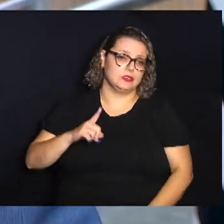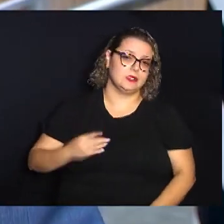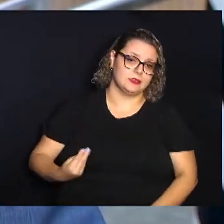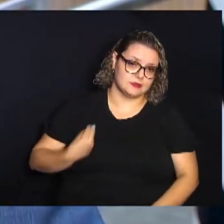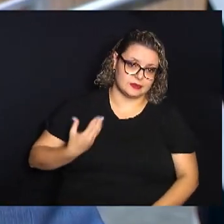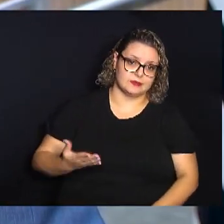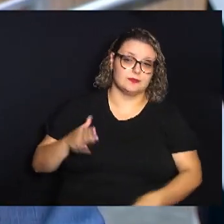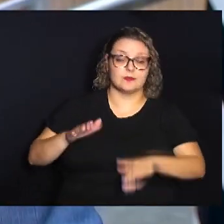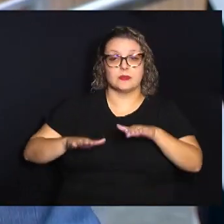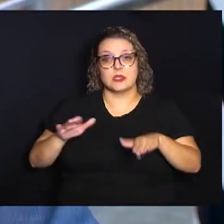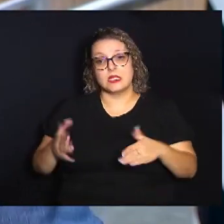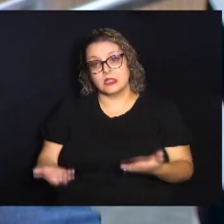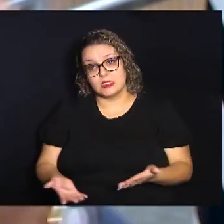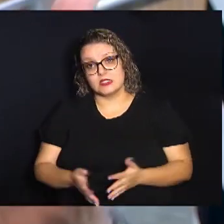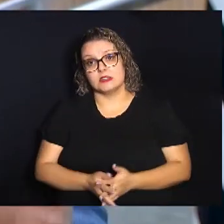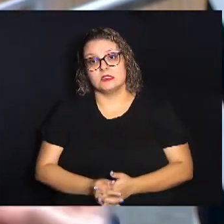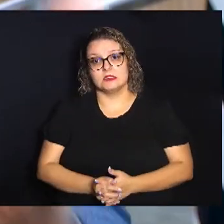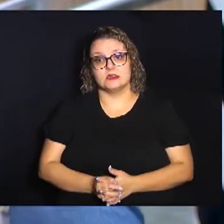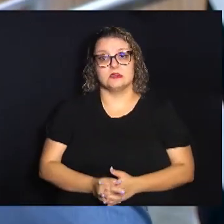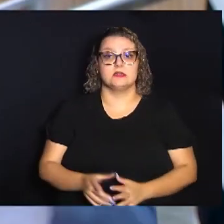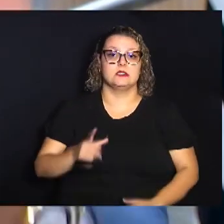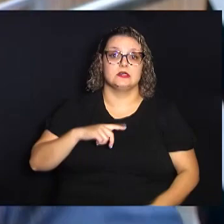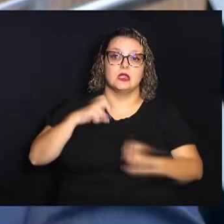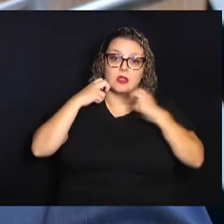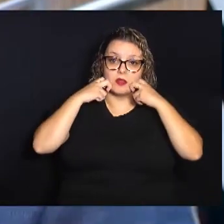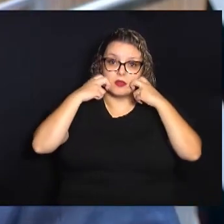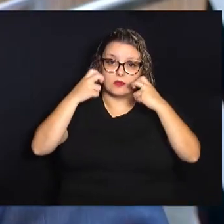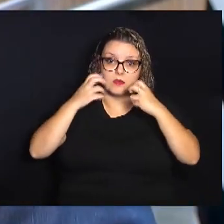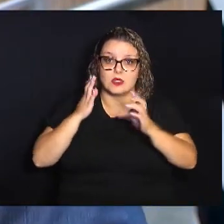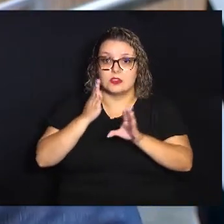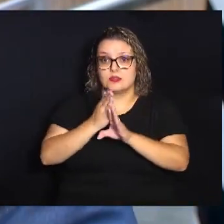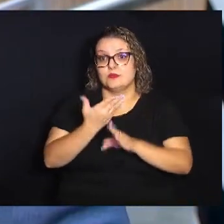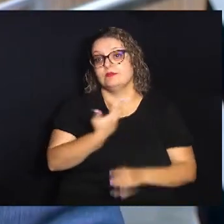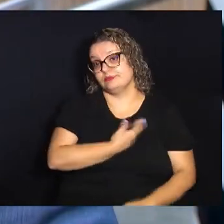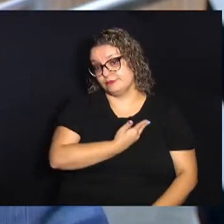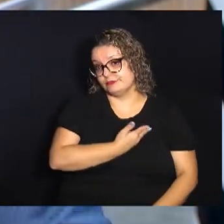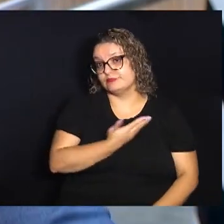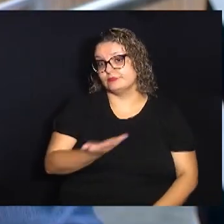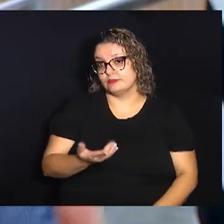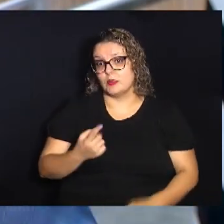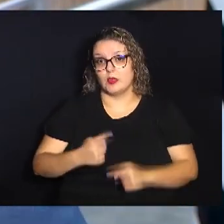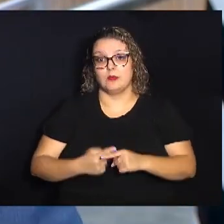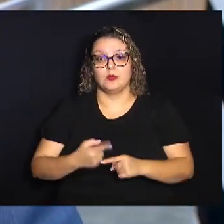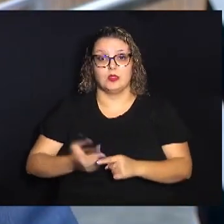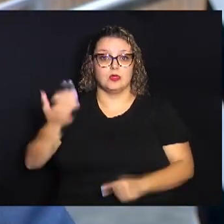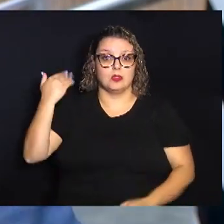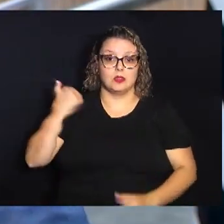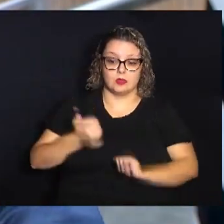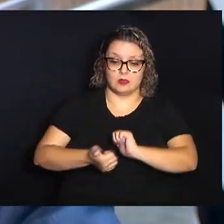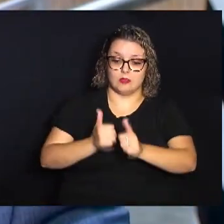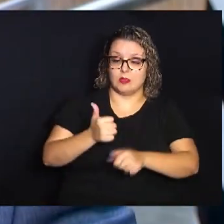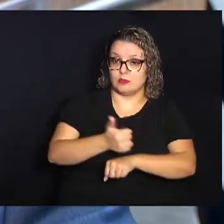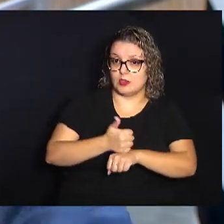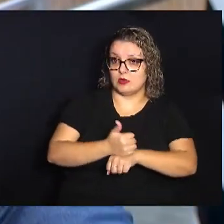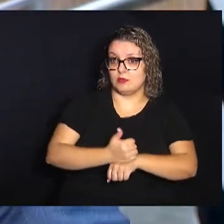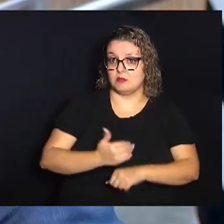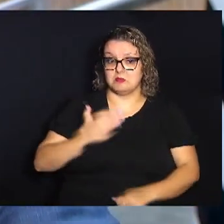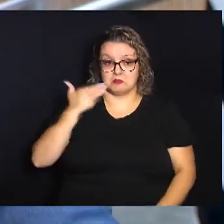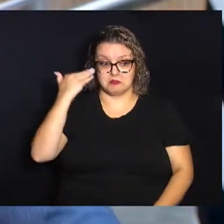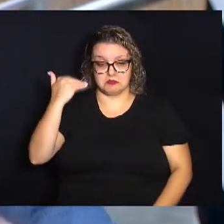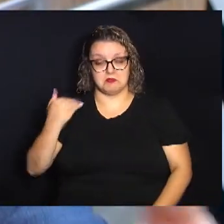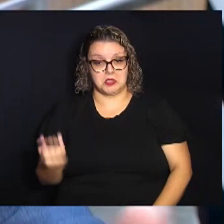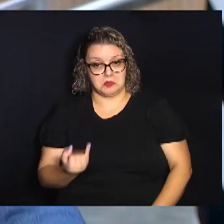E muitas vezes ele tem até vergonha de encontrar os amigos, né? Porque um dia ele foi um atleta consagrado e hoje